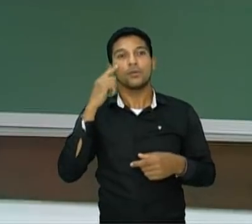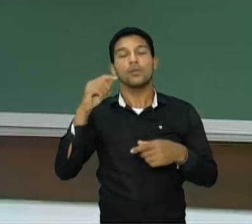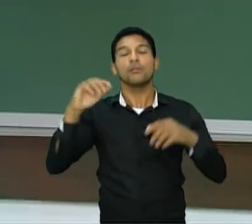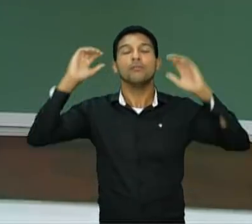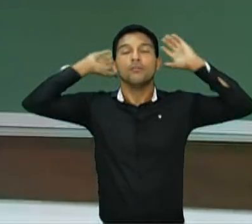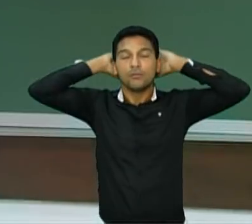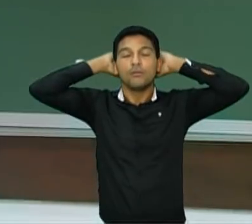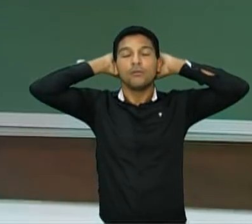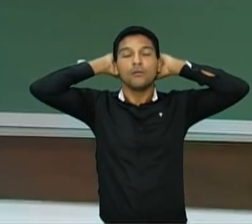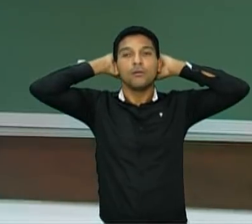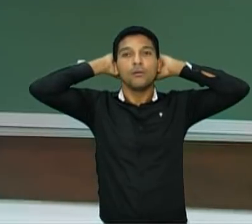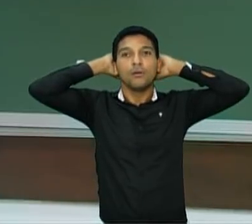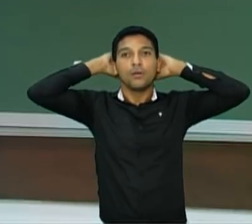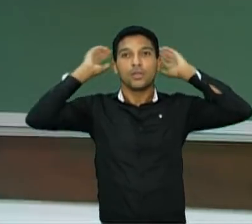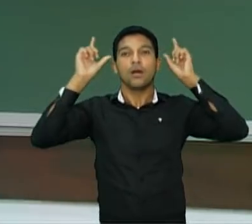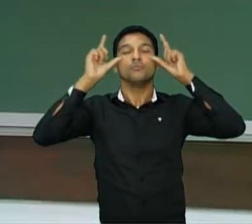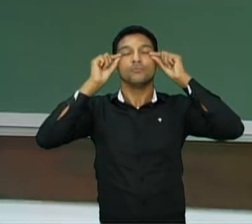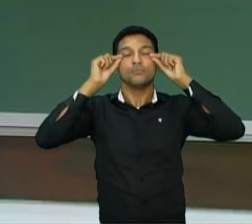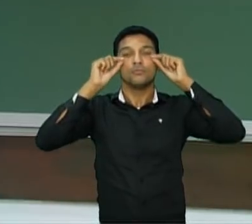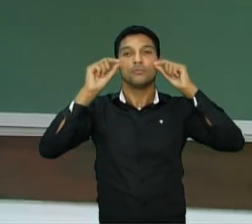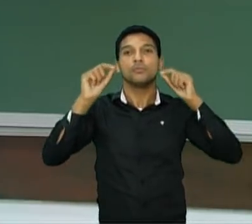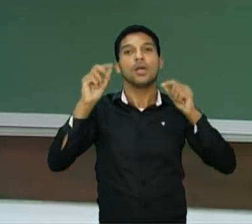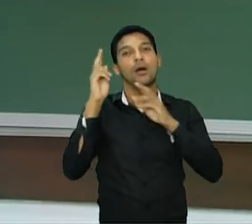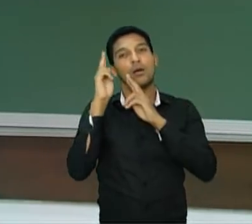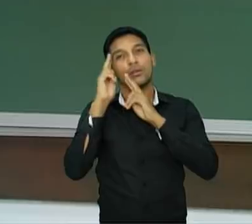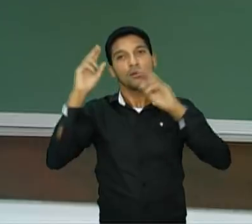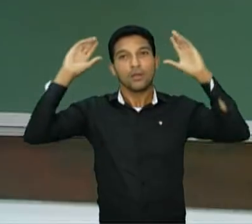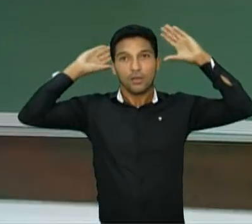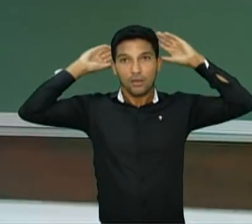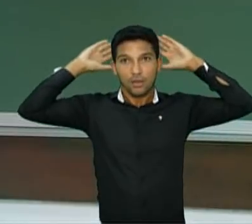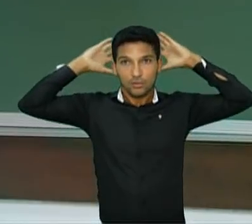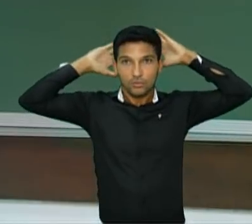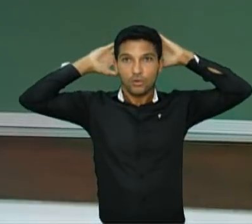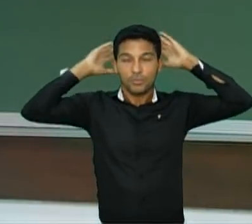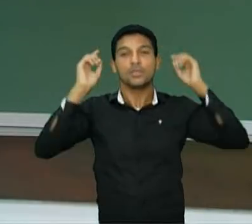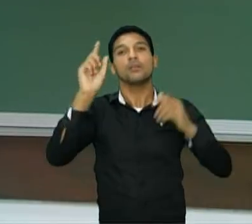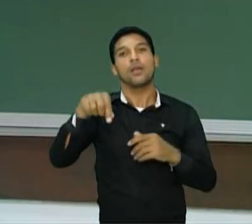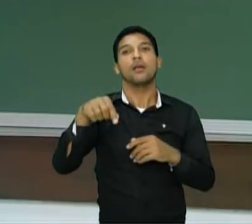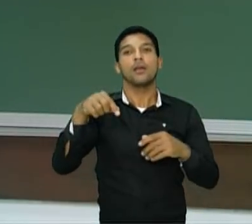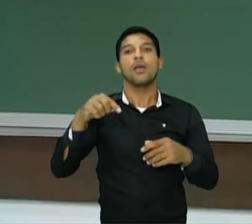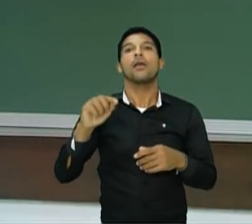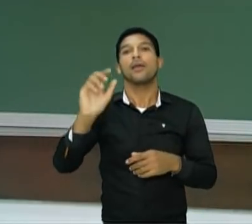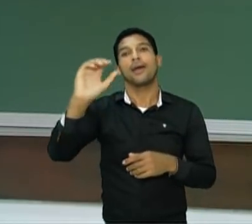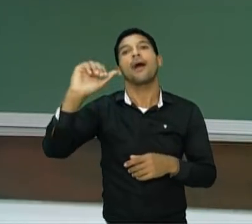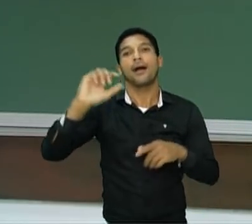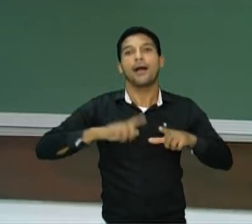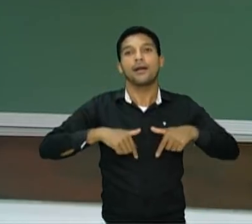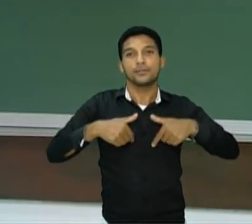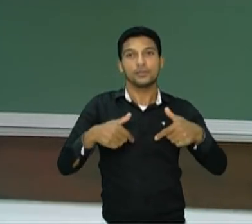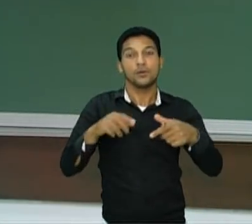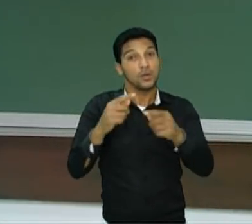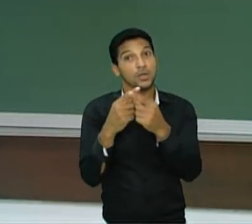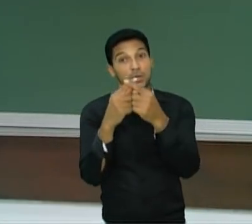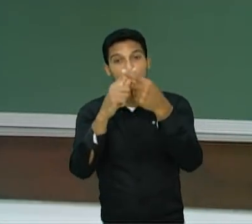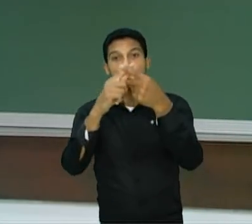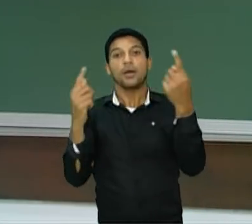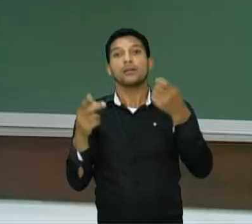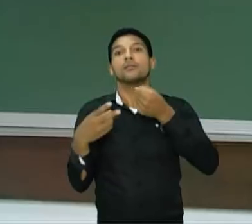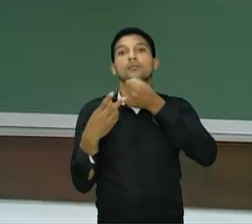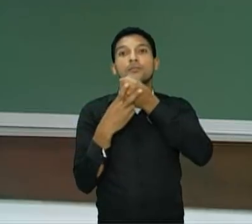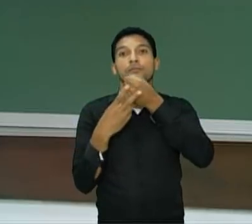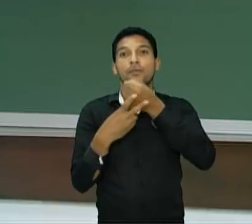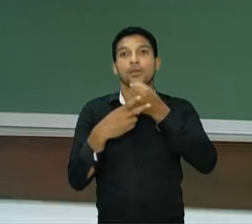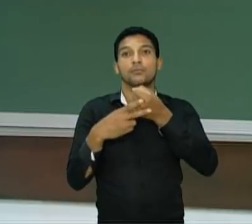dormindo. Apesar de que dormir também é uma ação. Mas pense comigo, os verbos de estado são aqueles